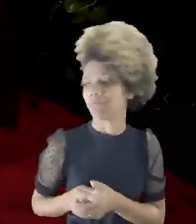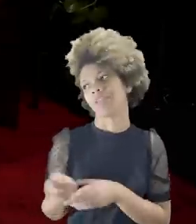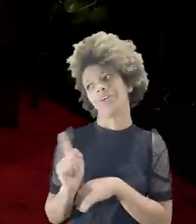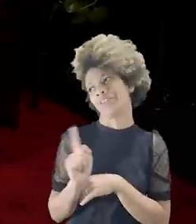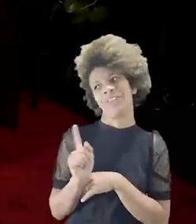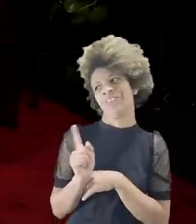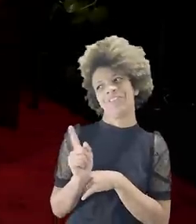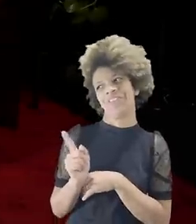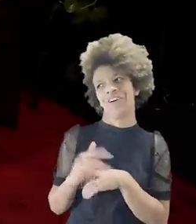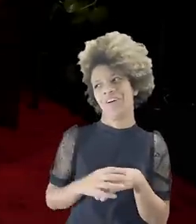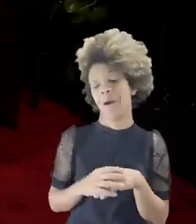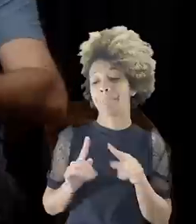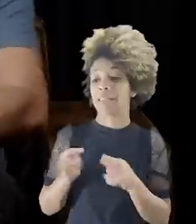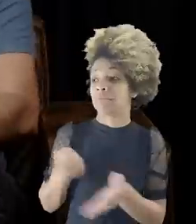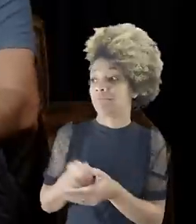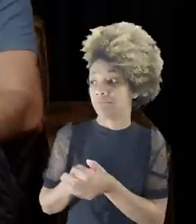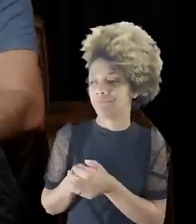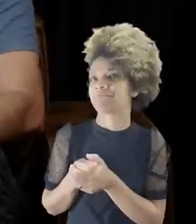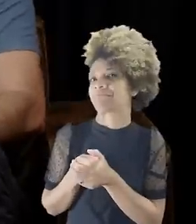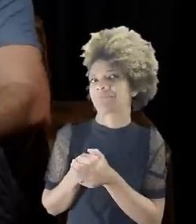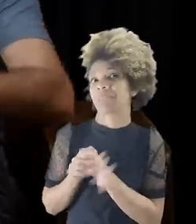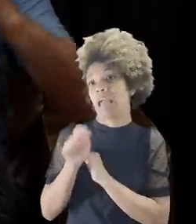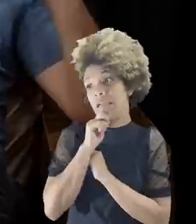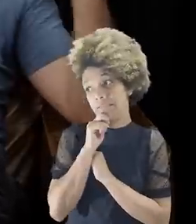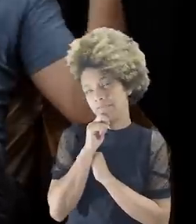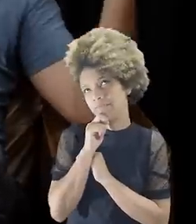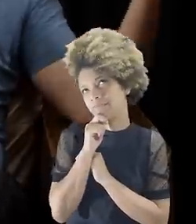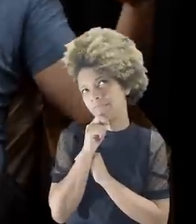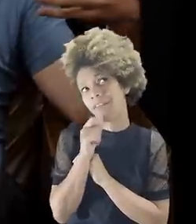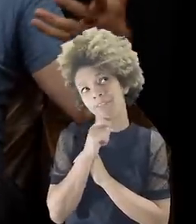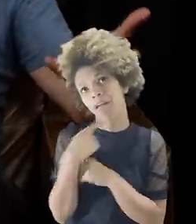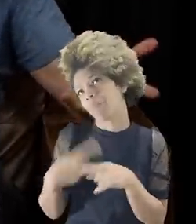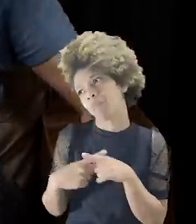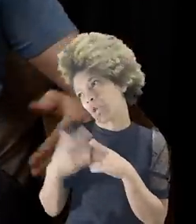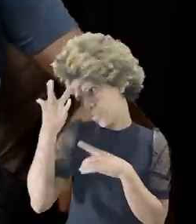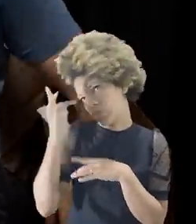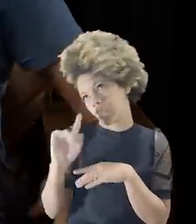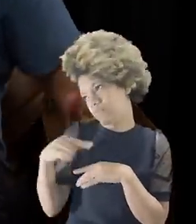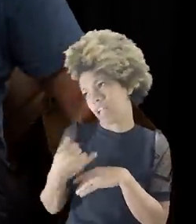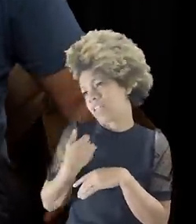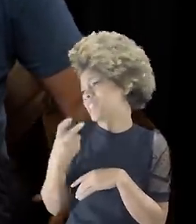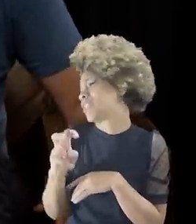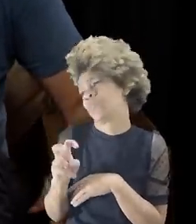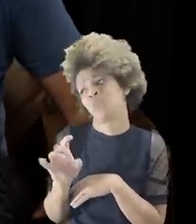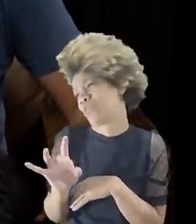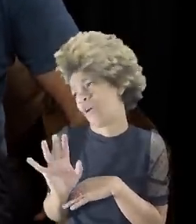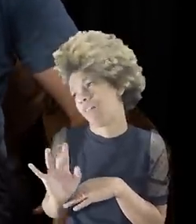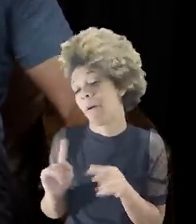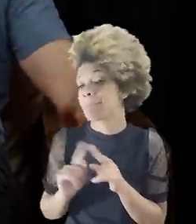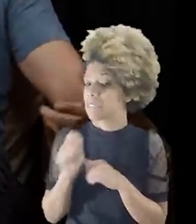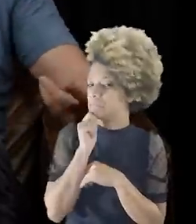não não não não então essa pressão eu ainda quer dizer falo ainda porque eu não sei como é que vai ser da conclusão porque ela só tem 5 anos